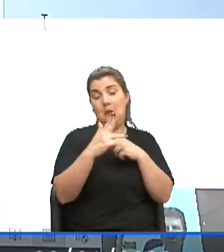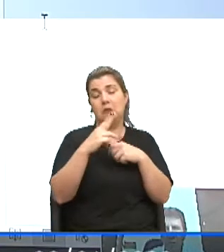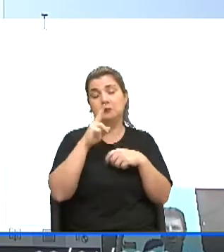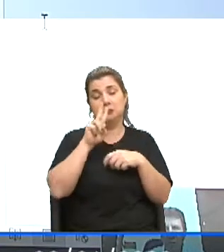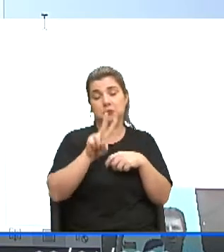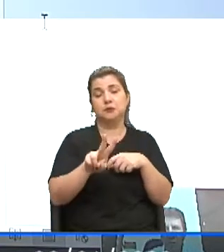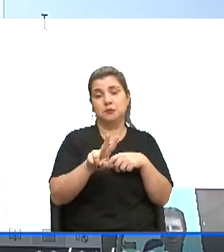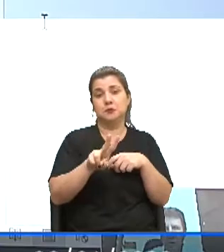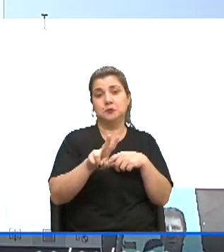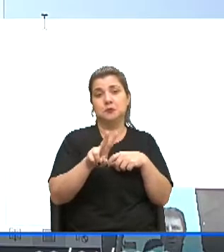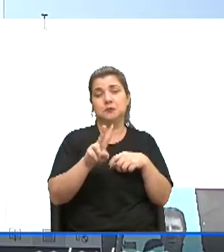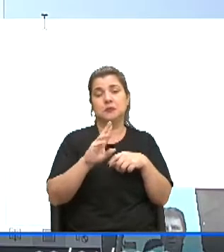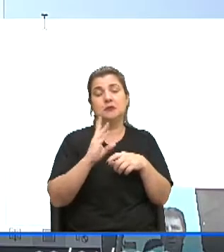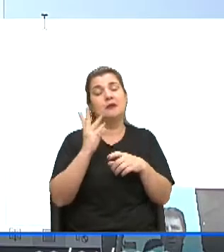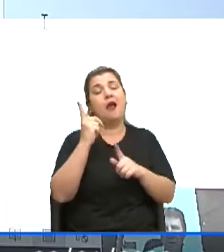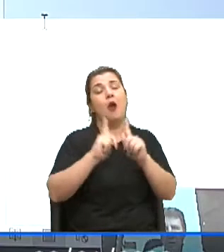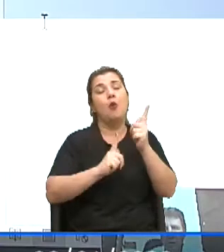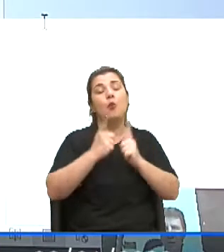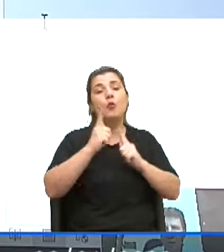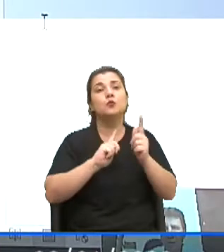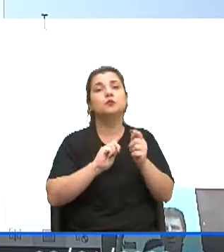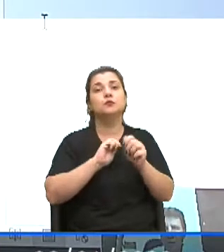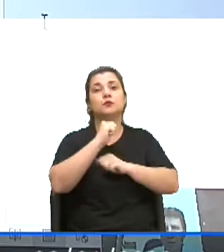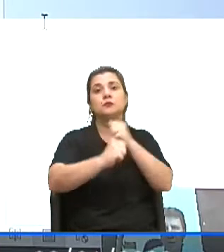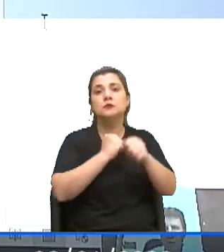atividade. Então, para que a gente possa